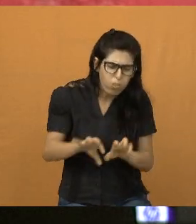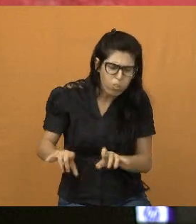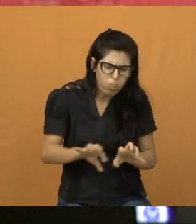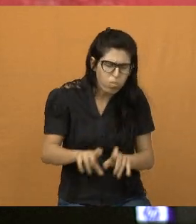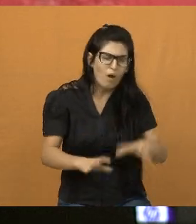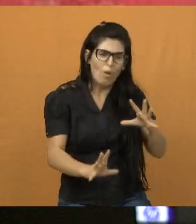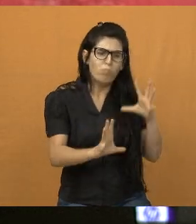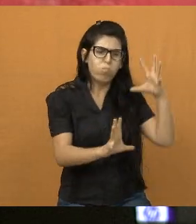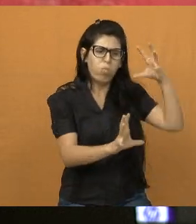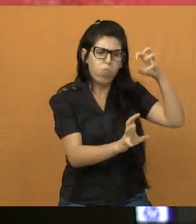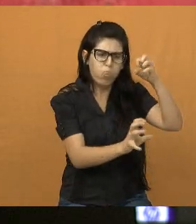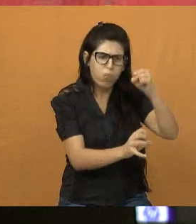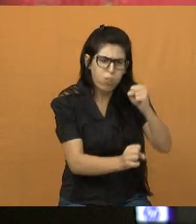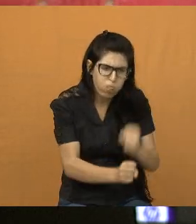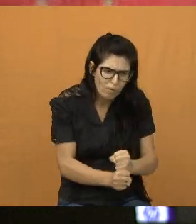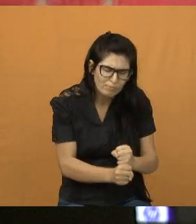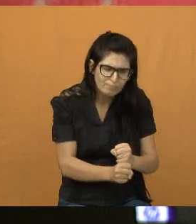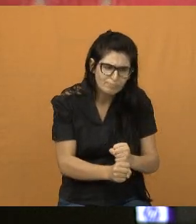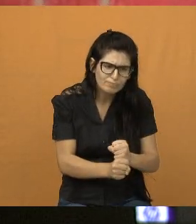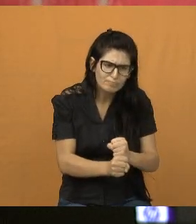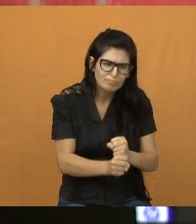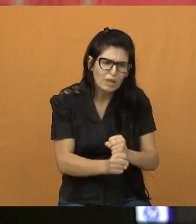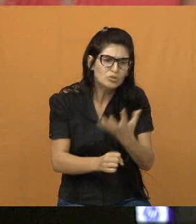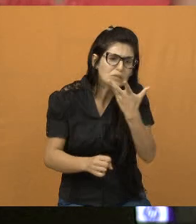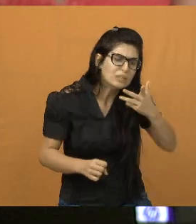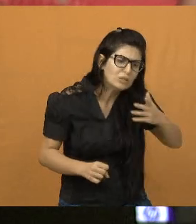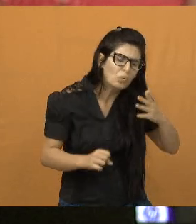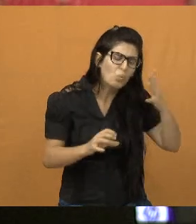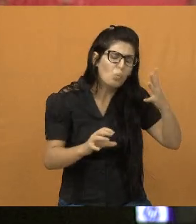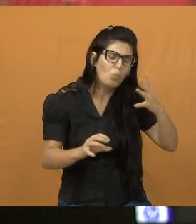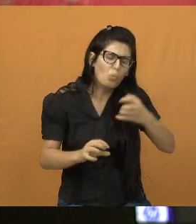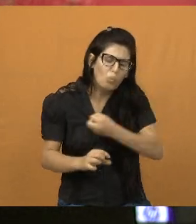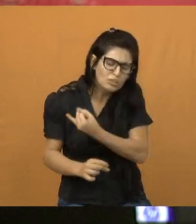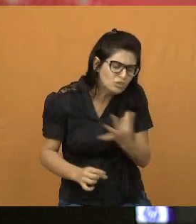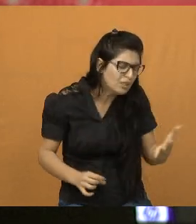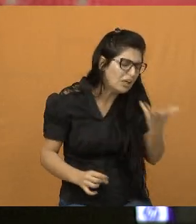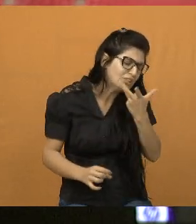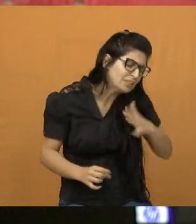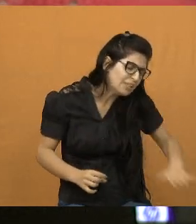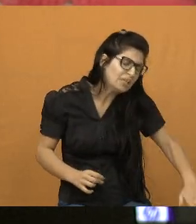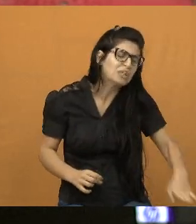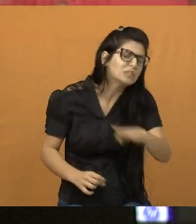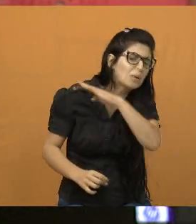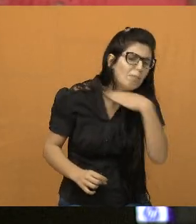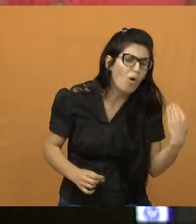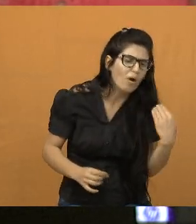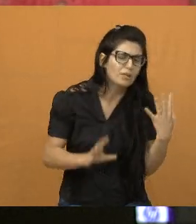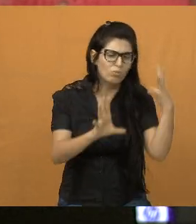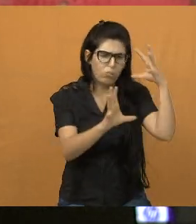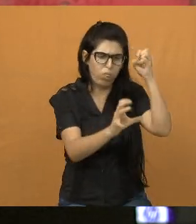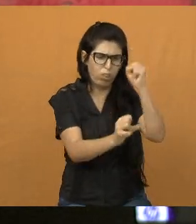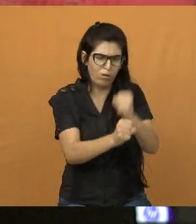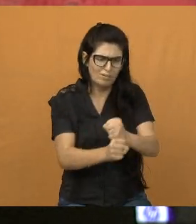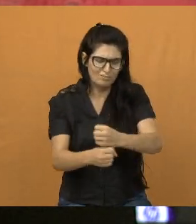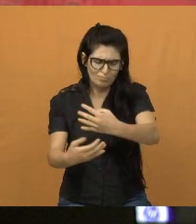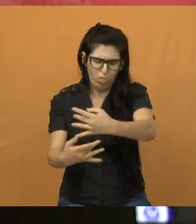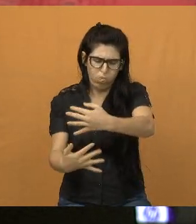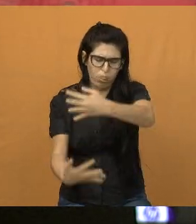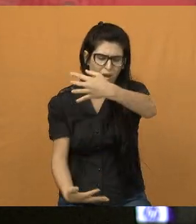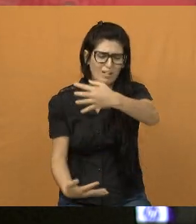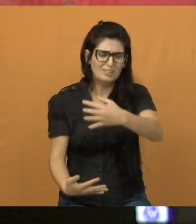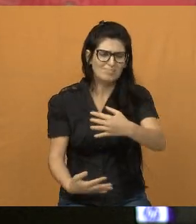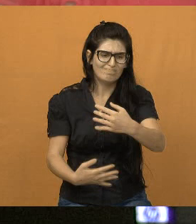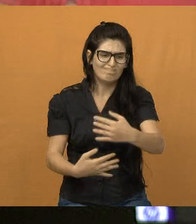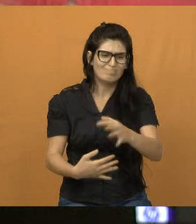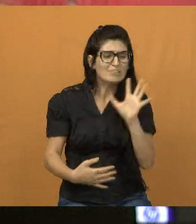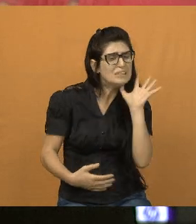compilando os dados estatísticos referentes a essas ocorrências. Ocorre que esse processo é um processo longo, demorado